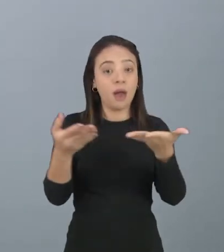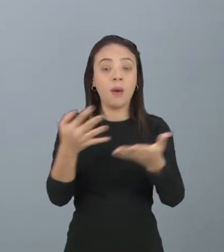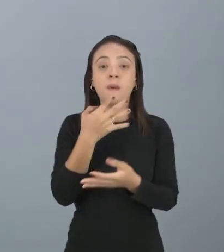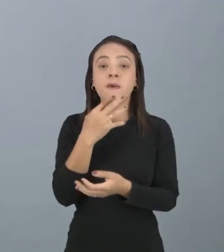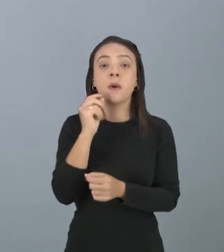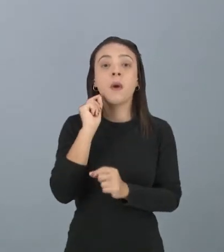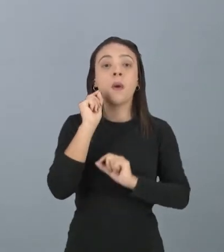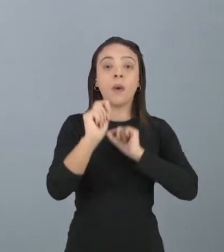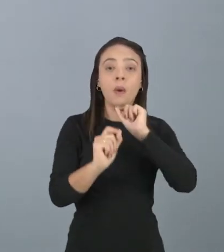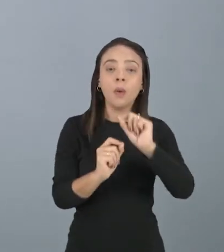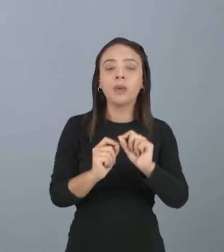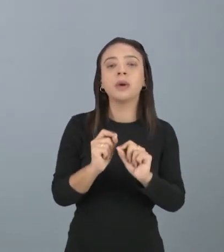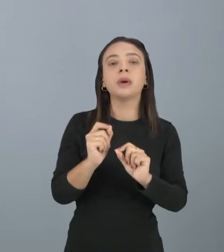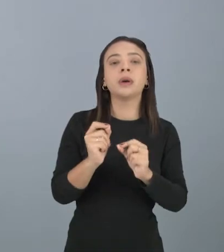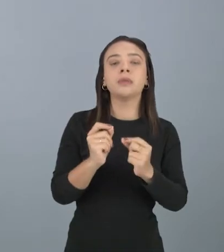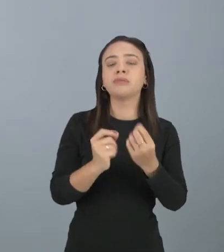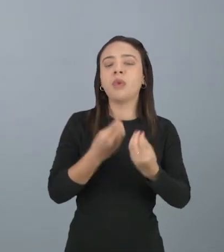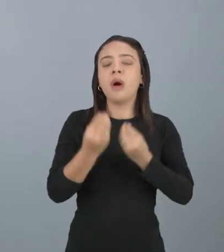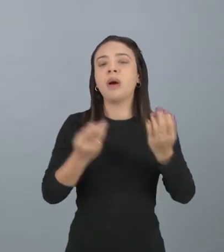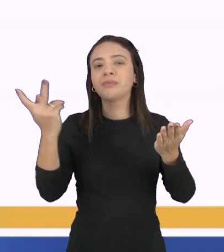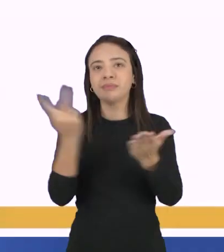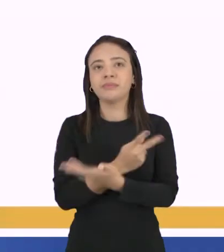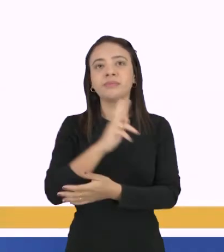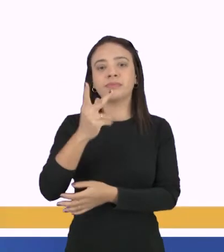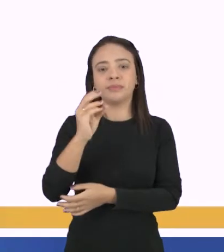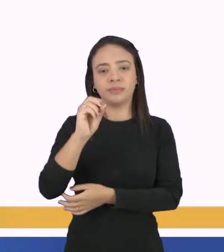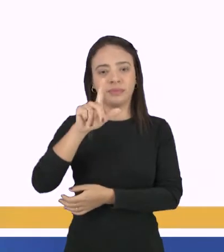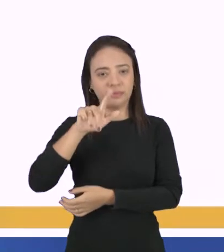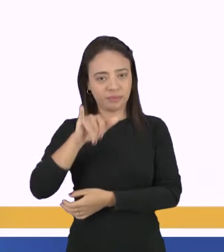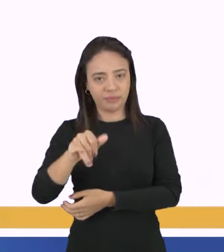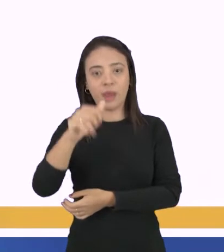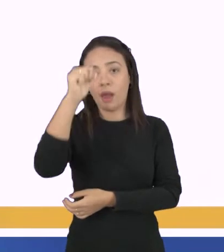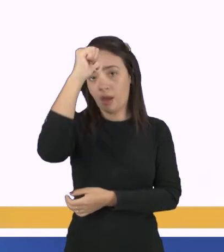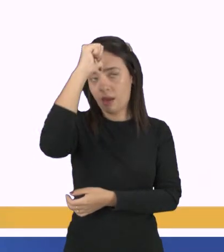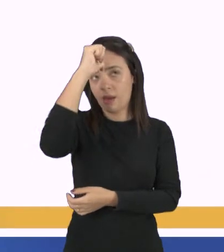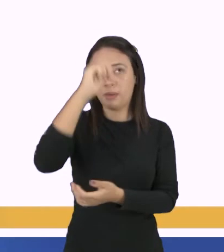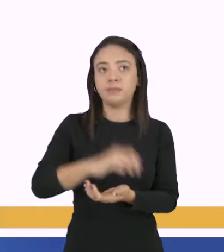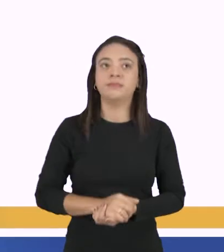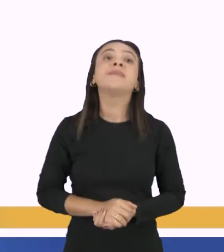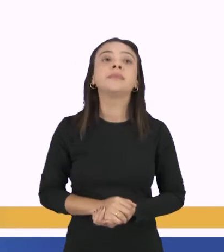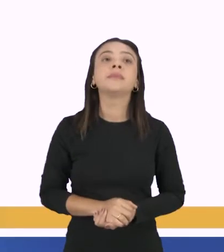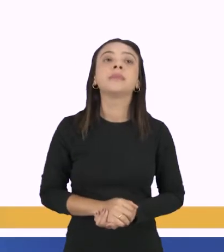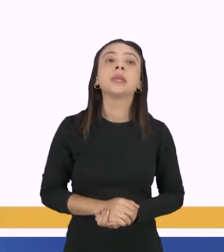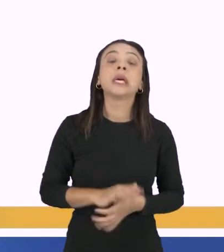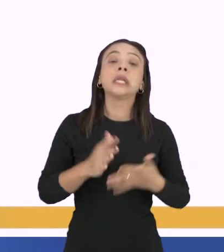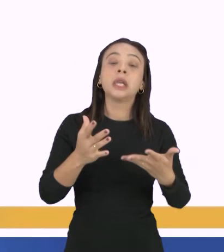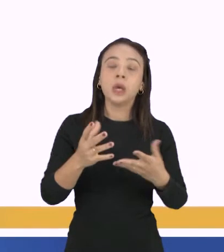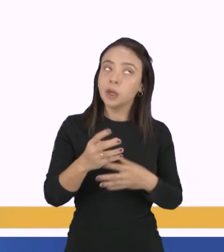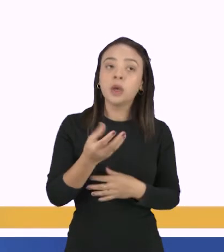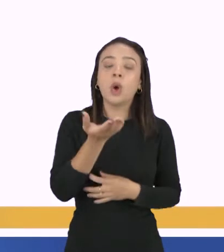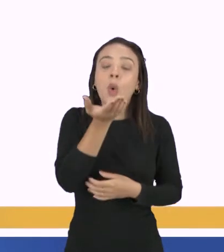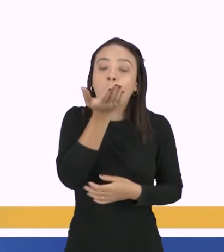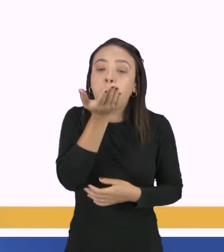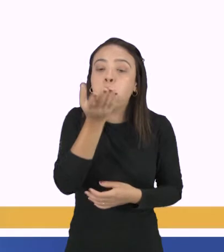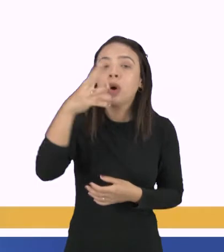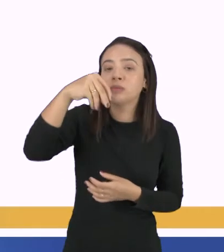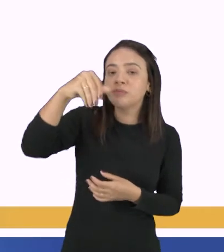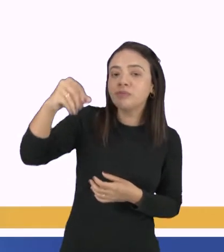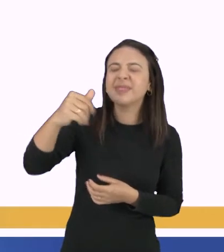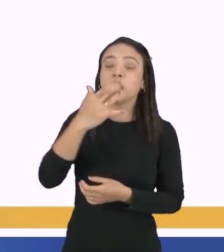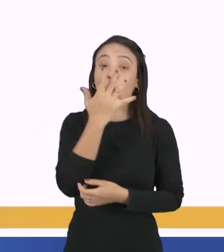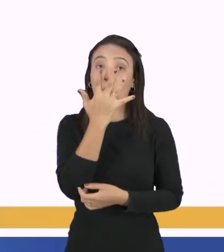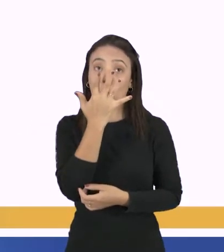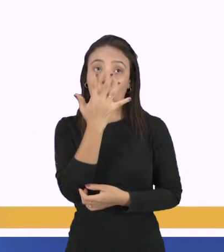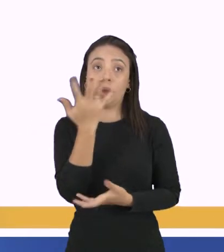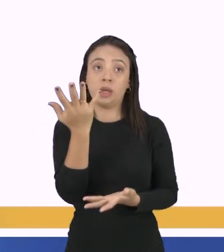sobre essa festividade do Holi na Índia. Inicialmente, o pó colorido, que é esse pó que dá tanta cor à